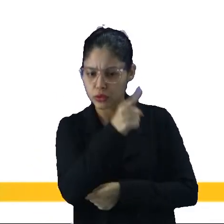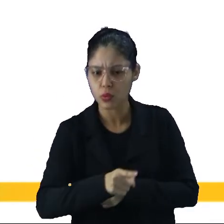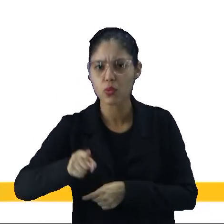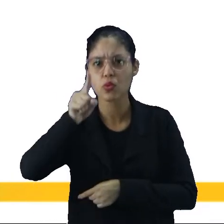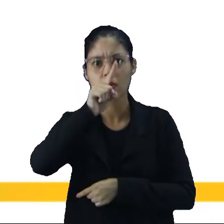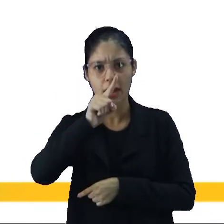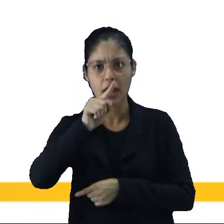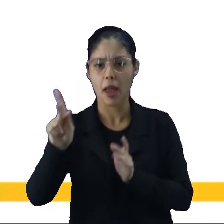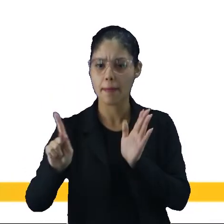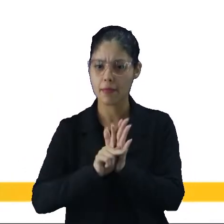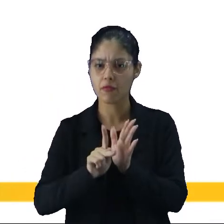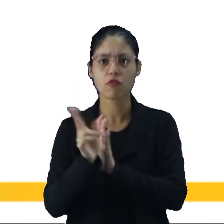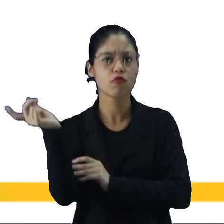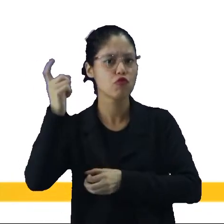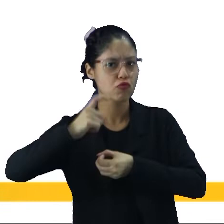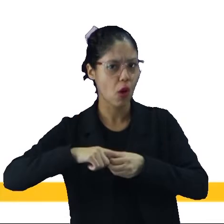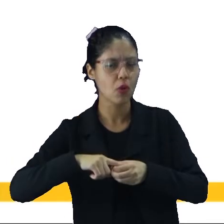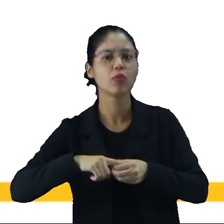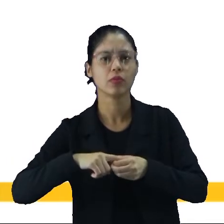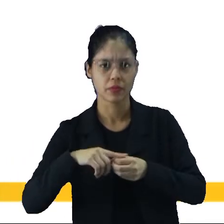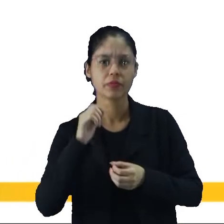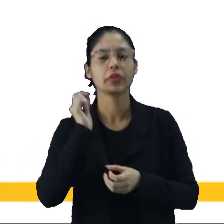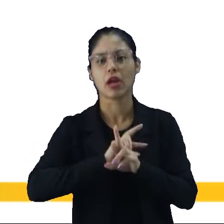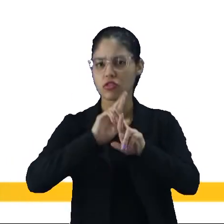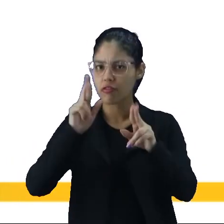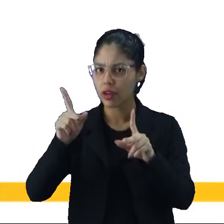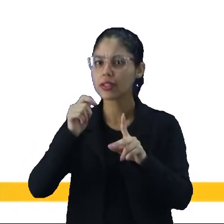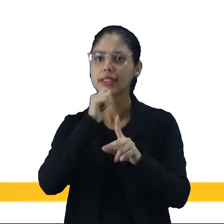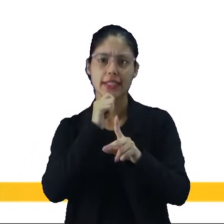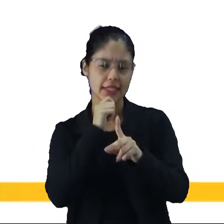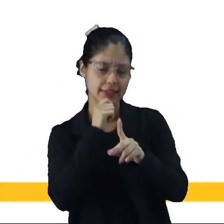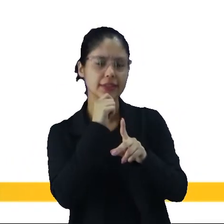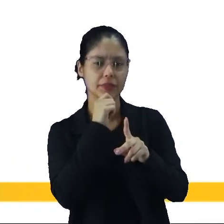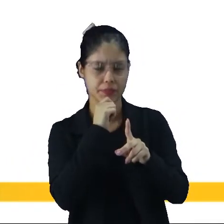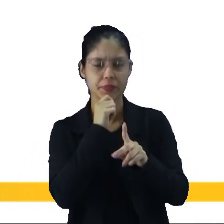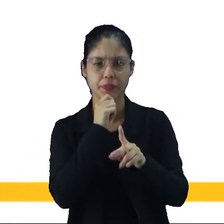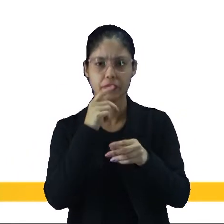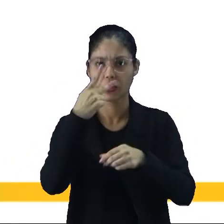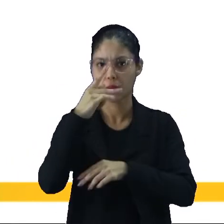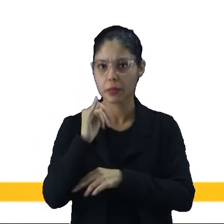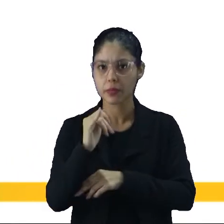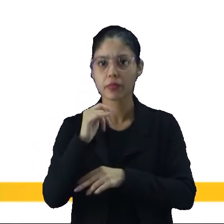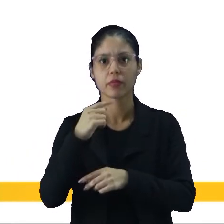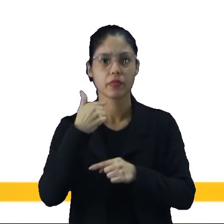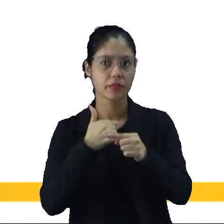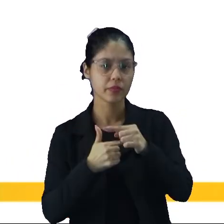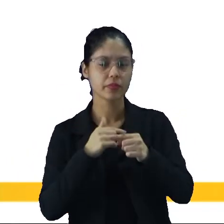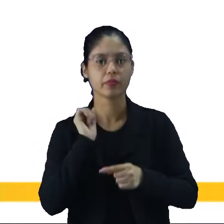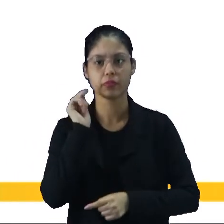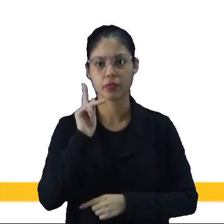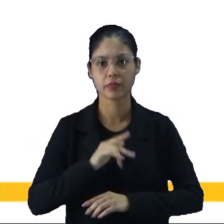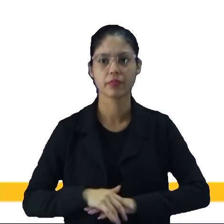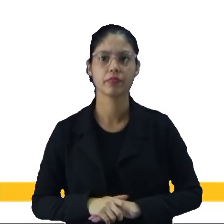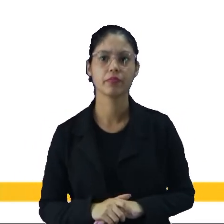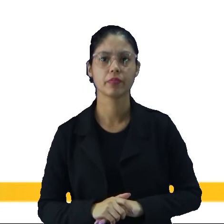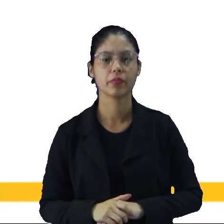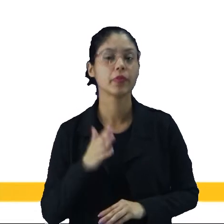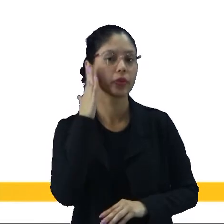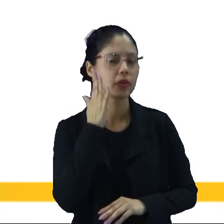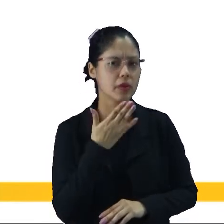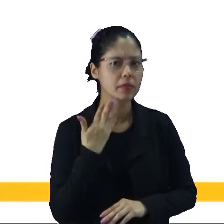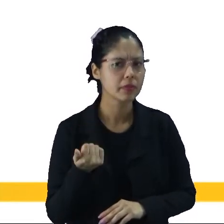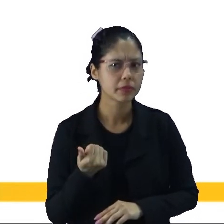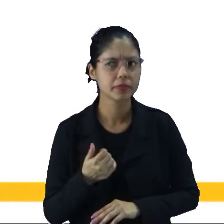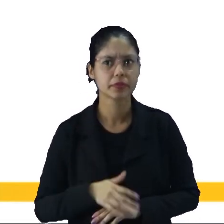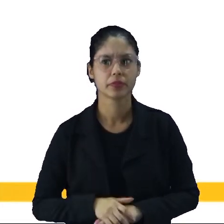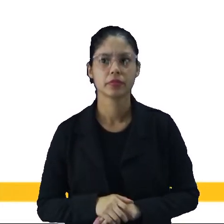e cai em cima deles. Por isso tem que ser diferente de π sobre 2, tá? Dessa maneira. Vamos compreender